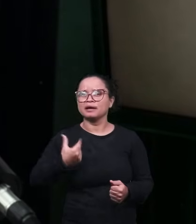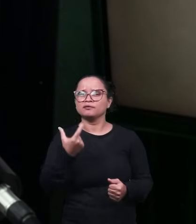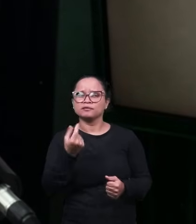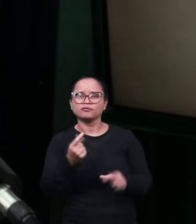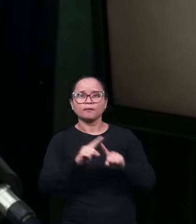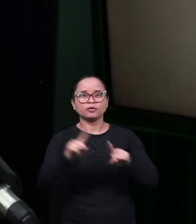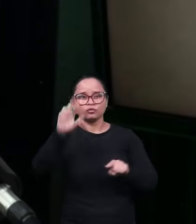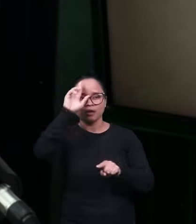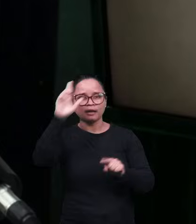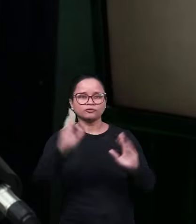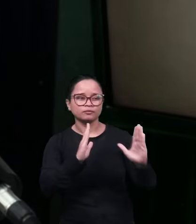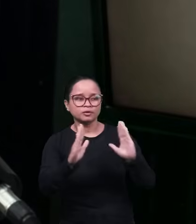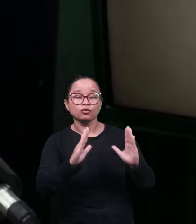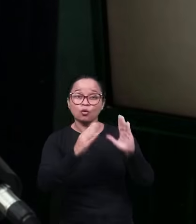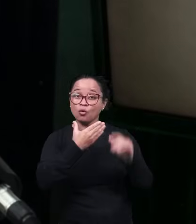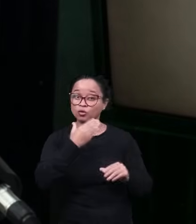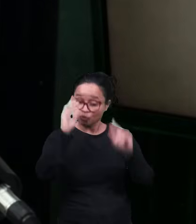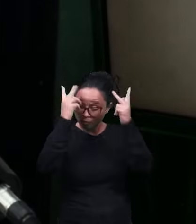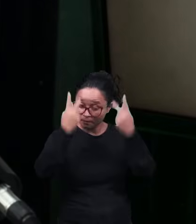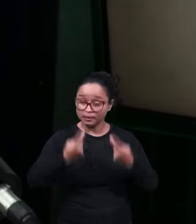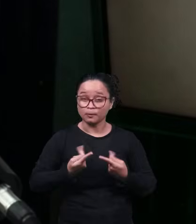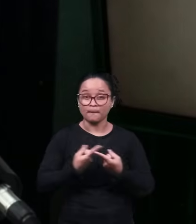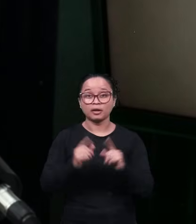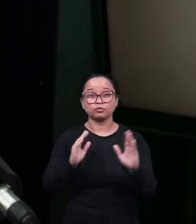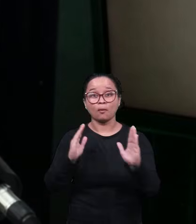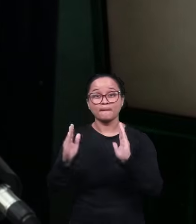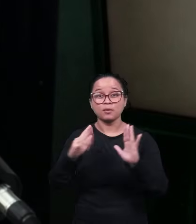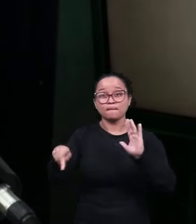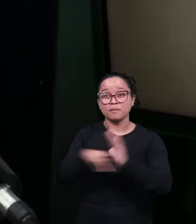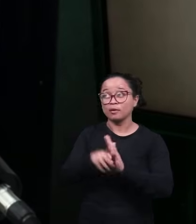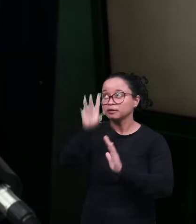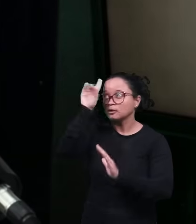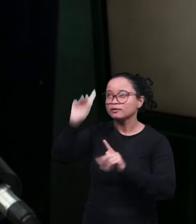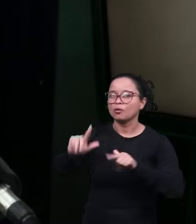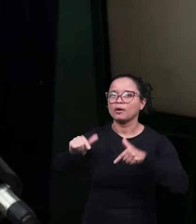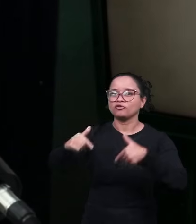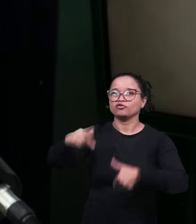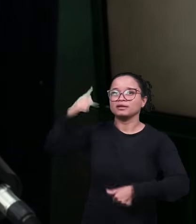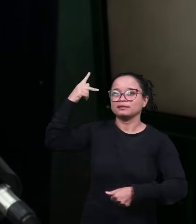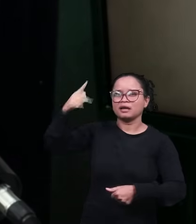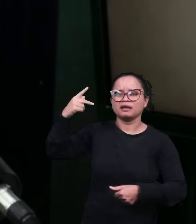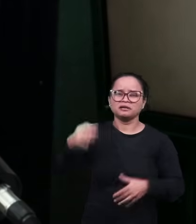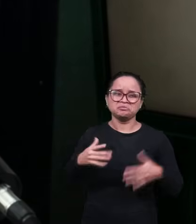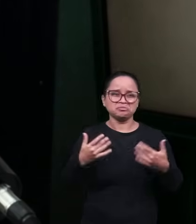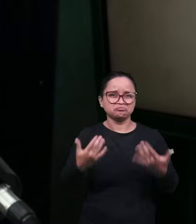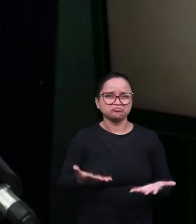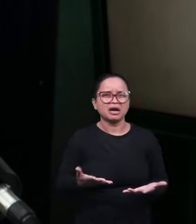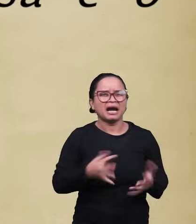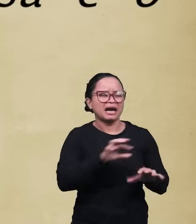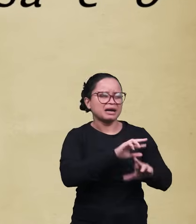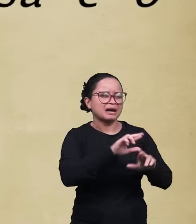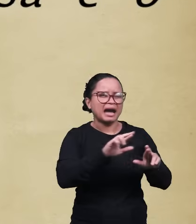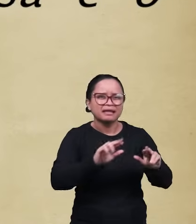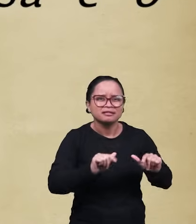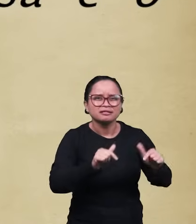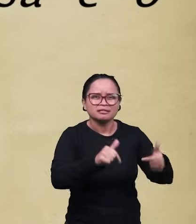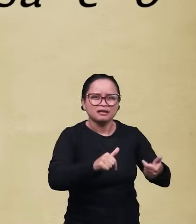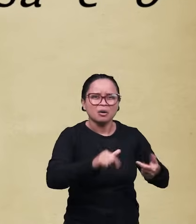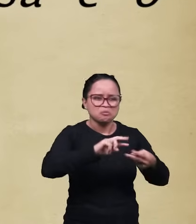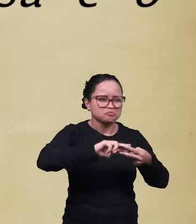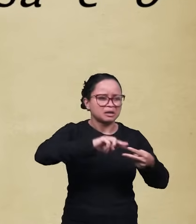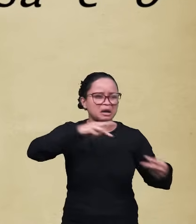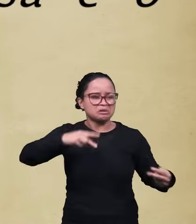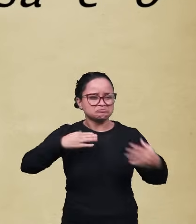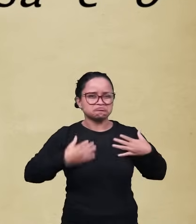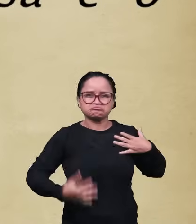do homem, ele age no tempo dele. E o agir do Senhor independe das condições adversas,